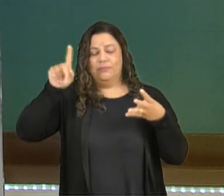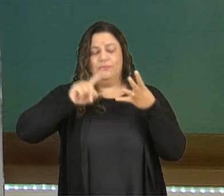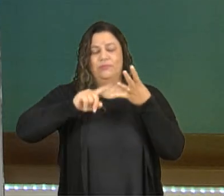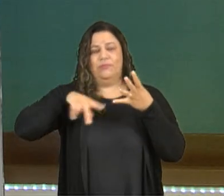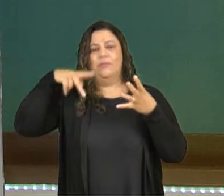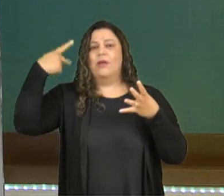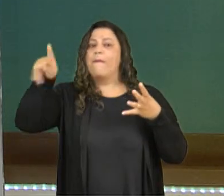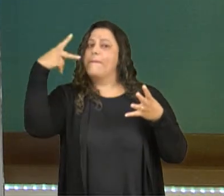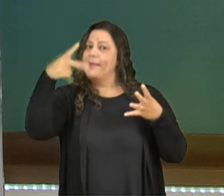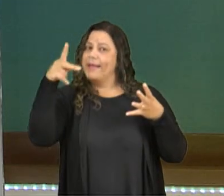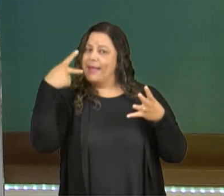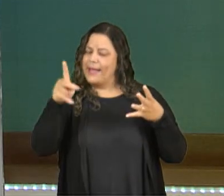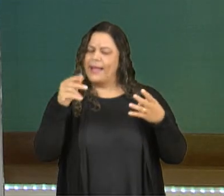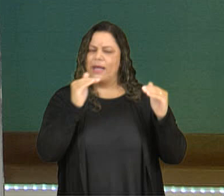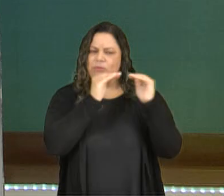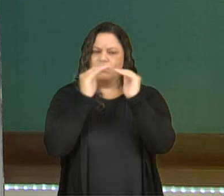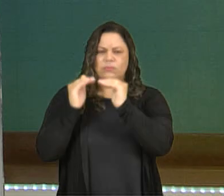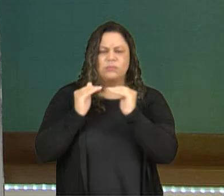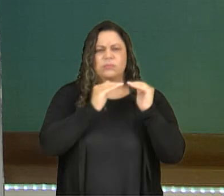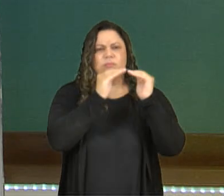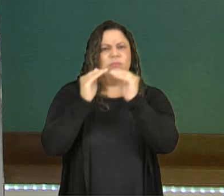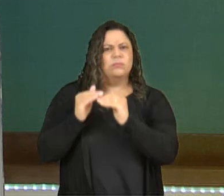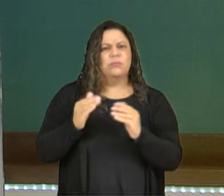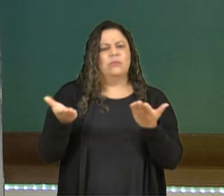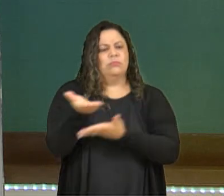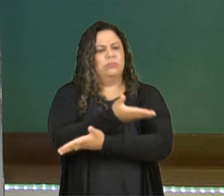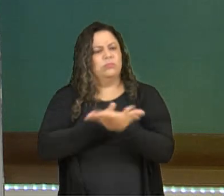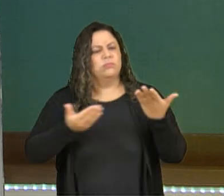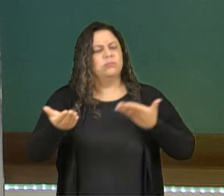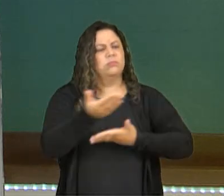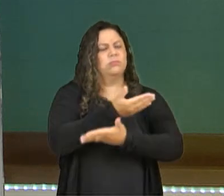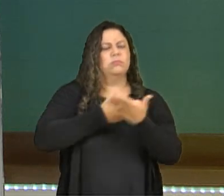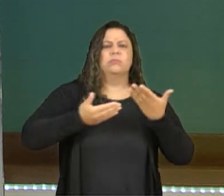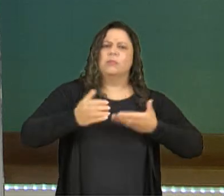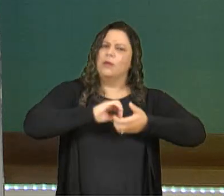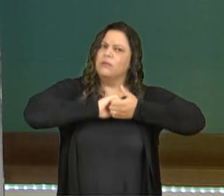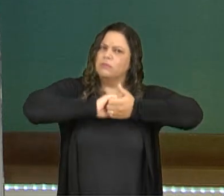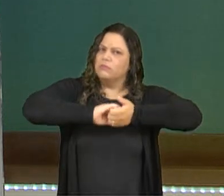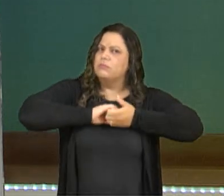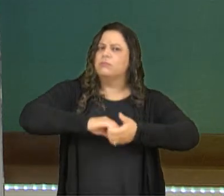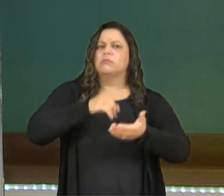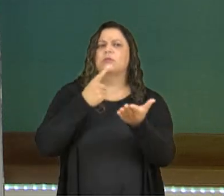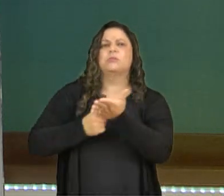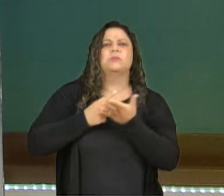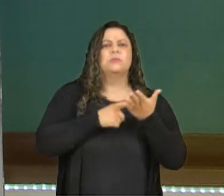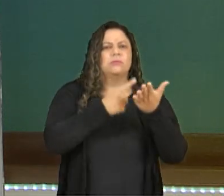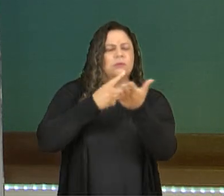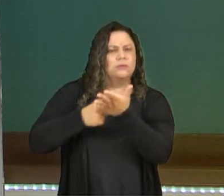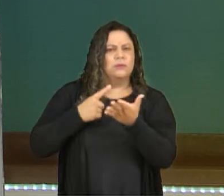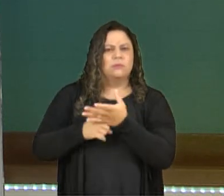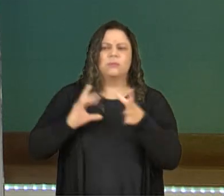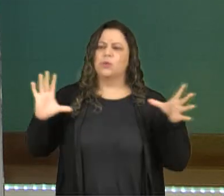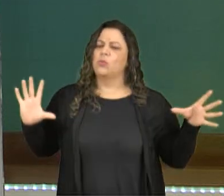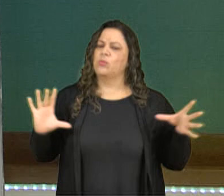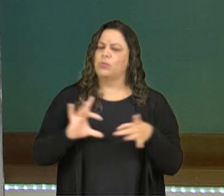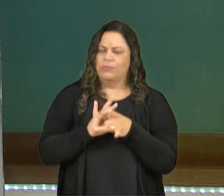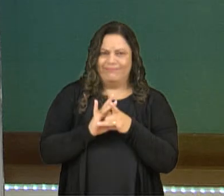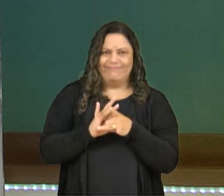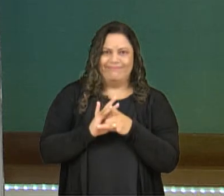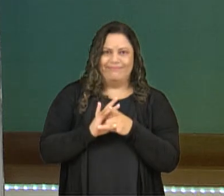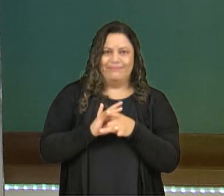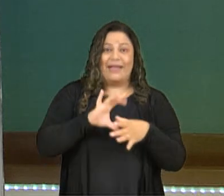acordos firmados, começaram a estreitar relacionamento e pensaram em literalmente unir toda